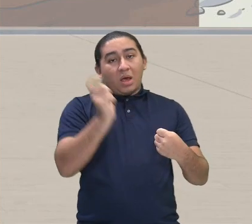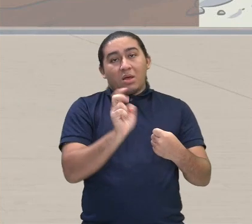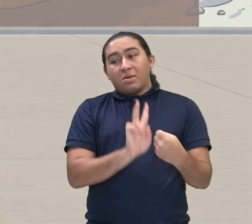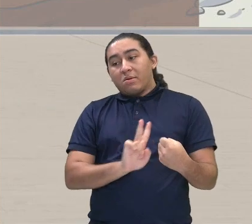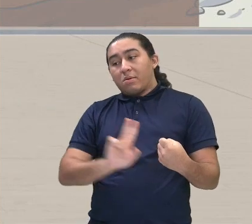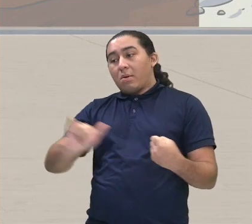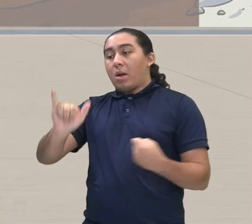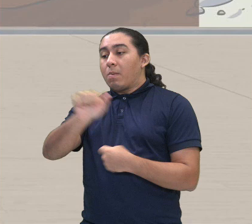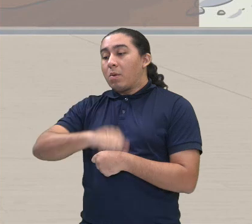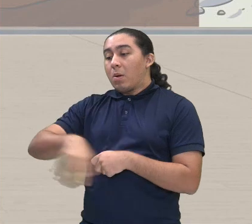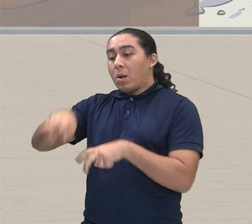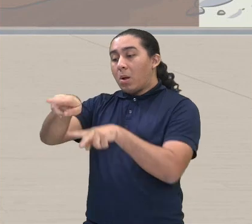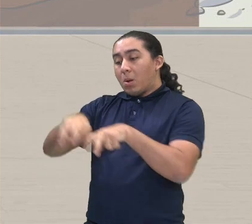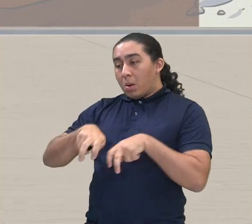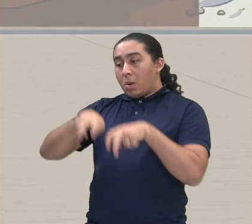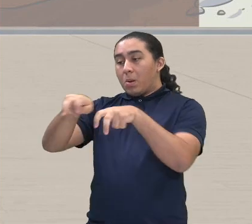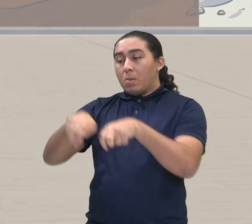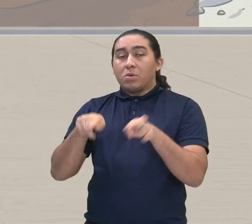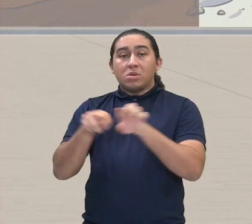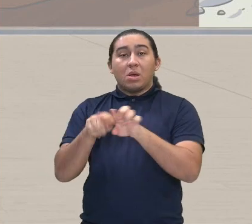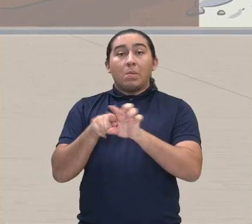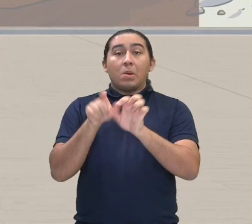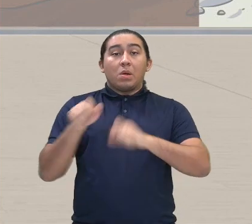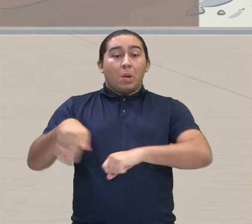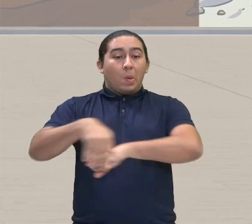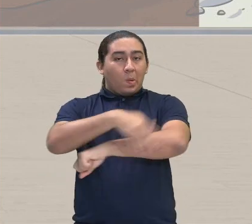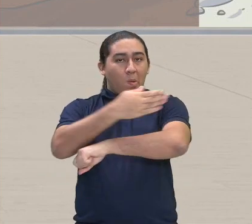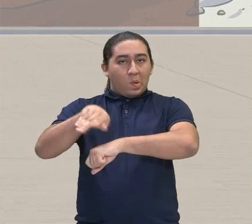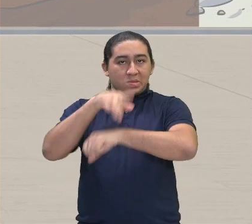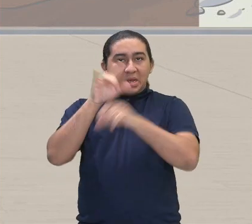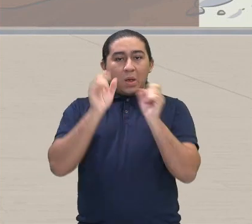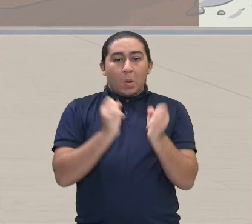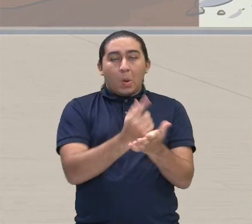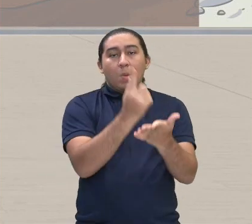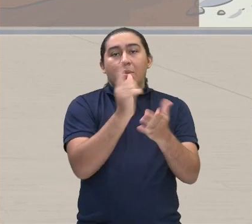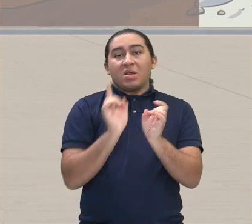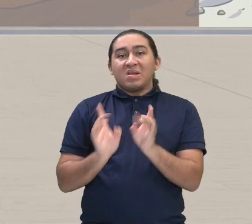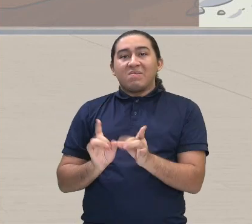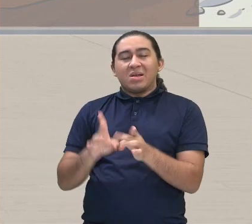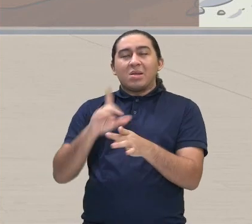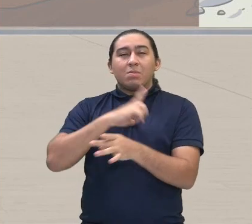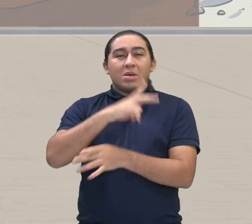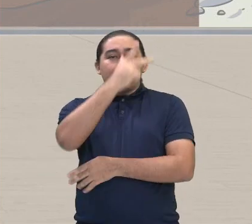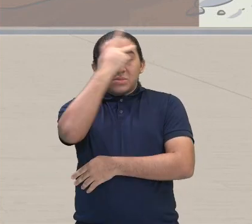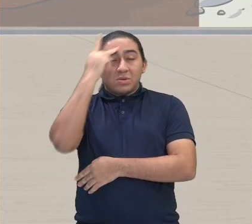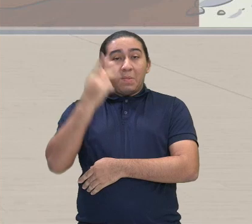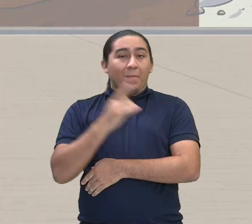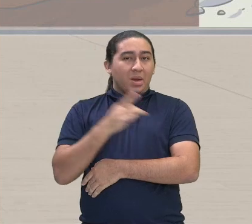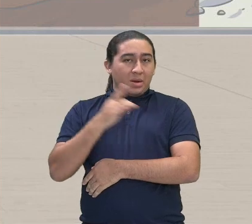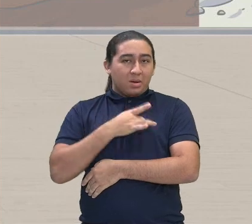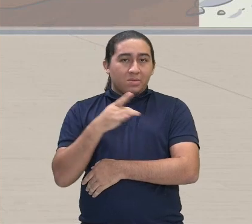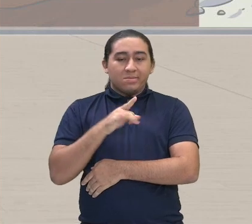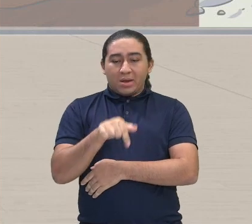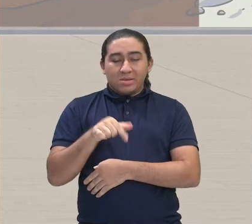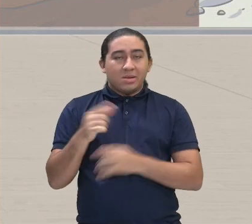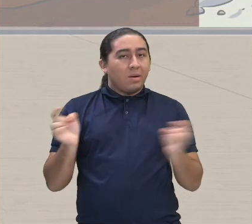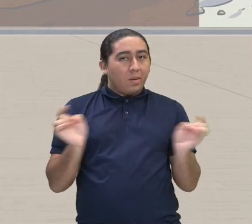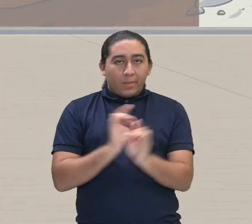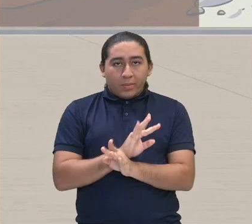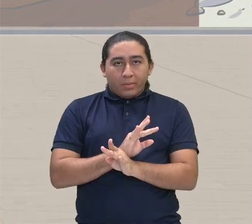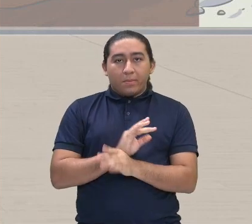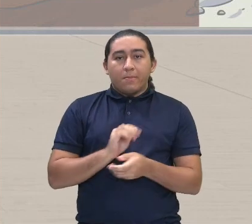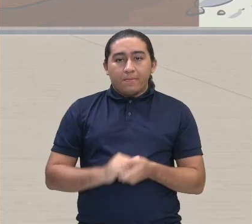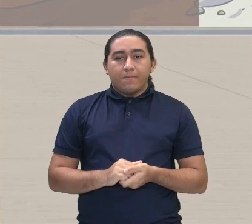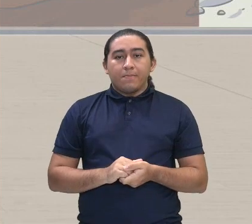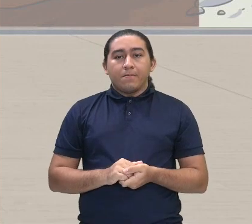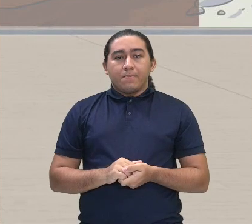na interrupção também das chamadas rotas comerciais, porque as pessoas tinham medo de serem mortas ou roubadas. Não, nós vamos ter também, além